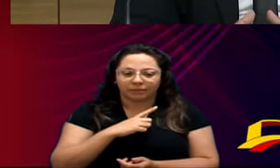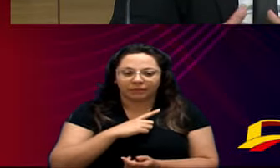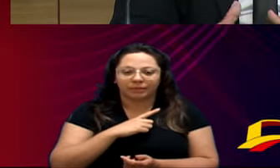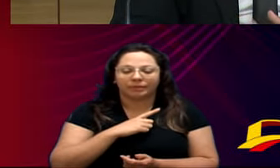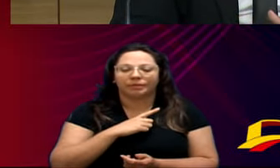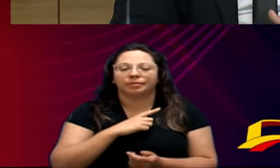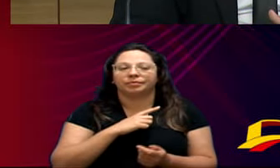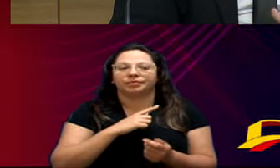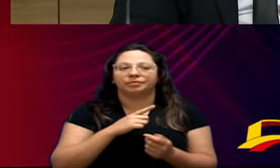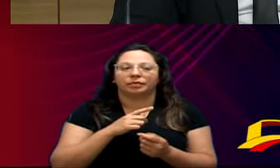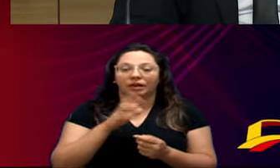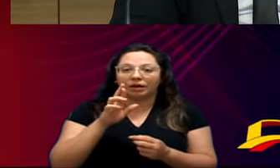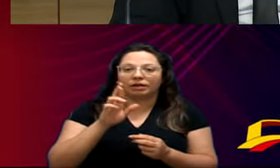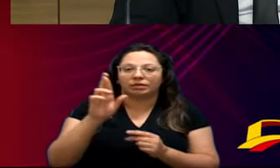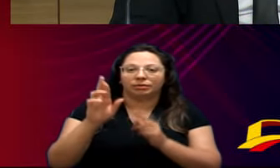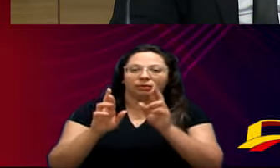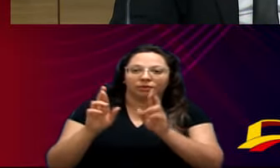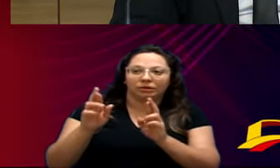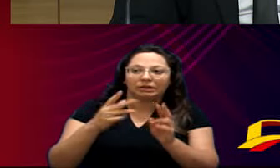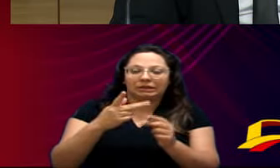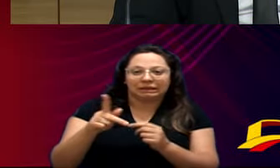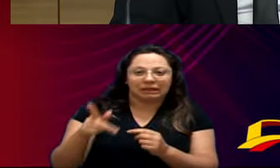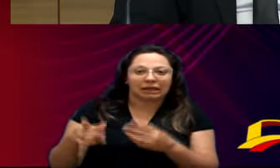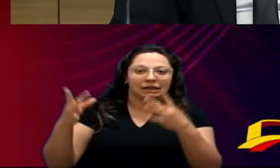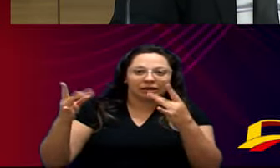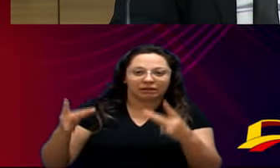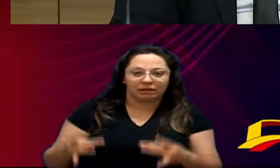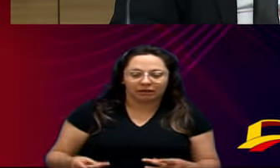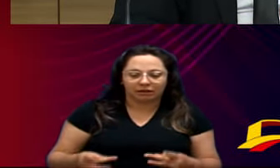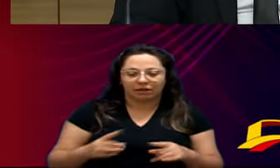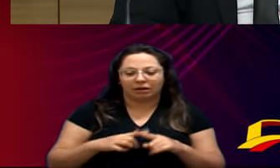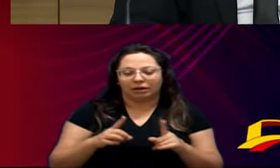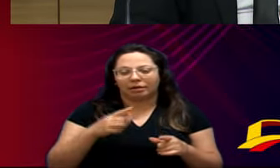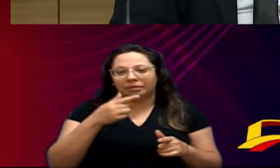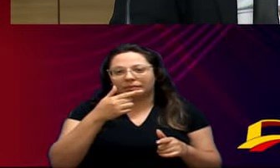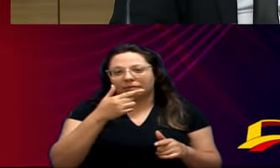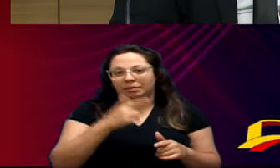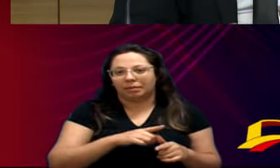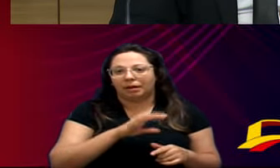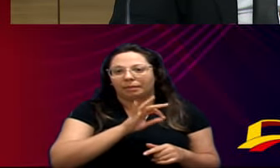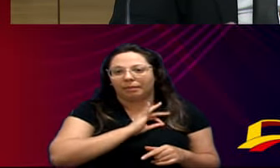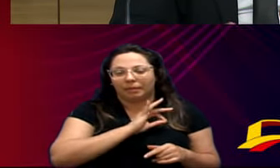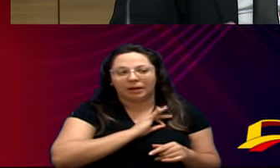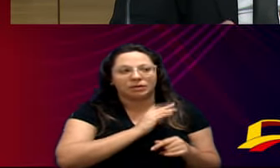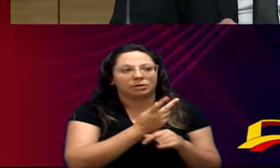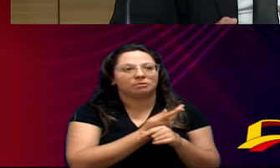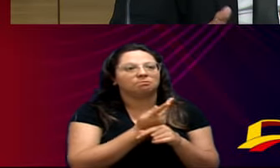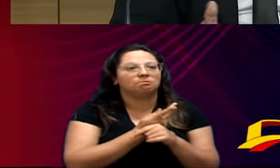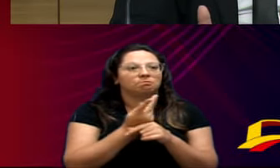suas competências Gerais e específicas e o Patrulhamento comunitário é da essência de qualquer Guarda Civil do